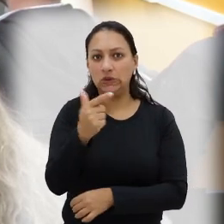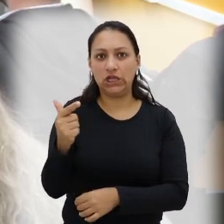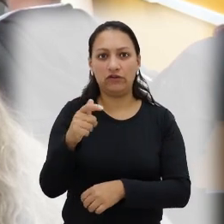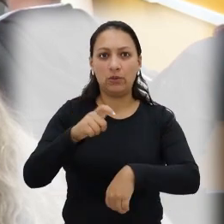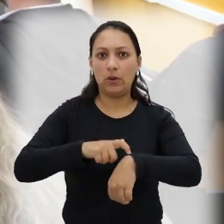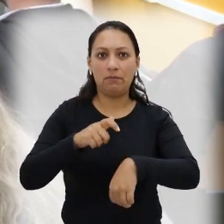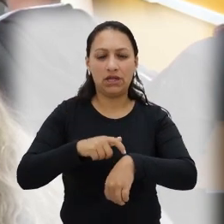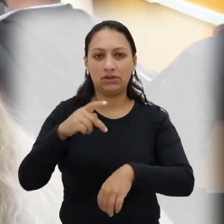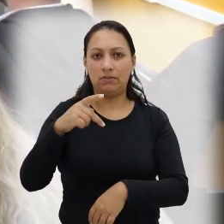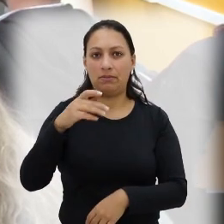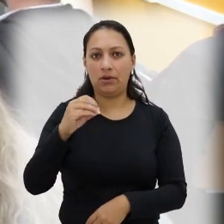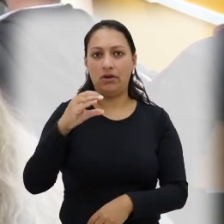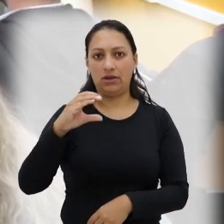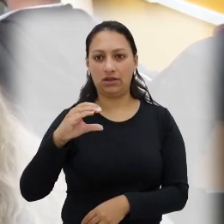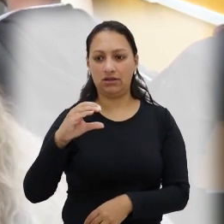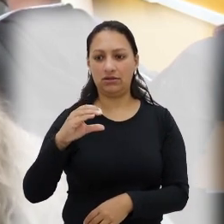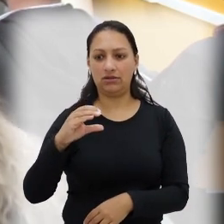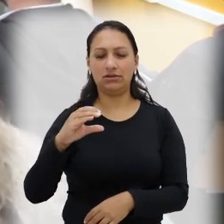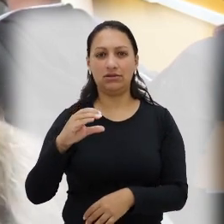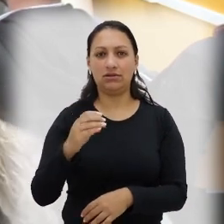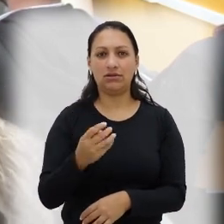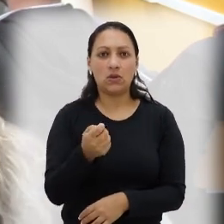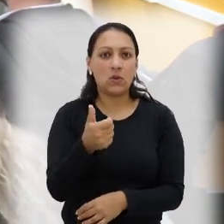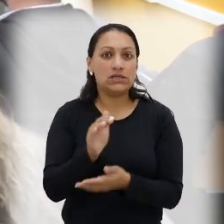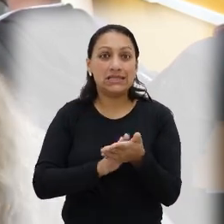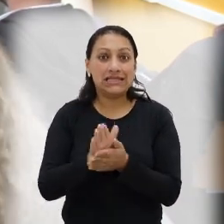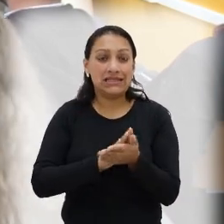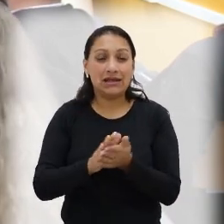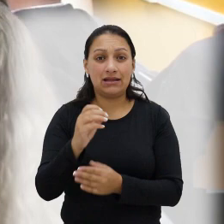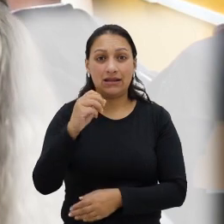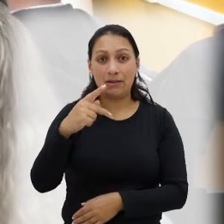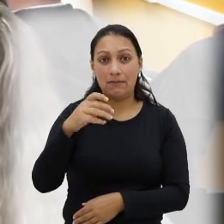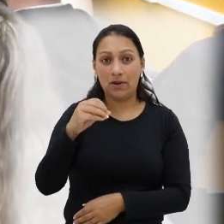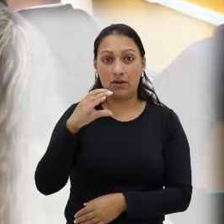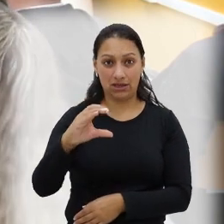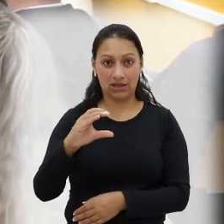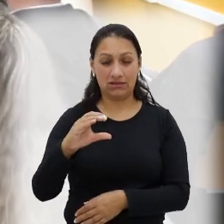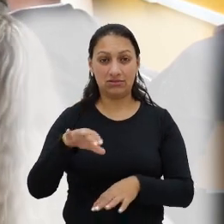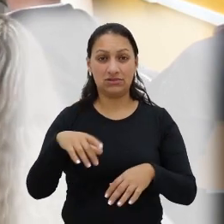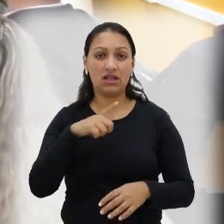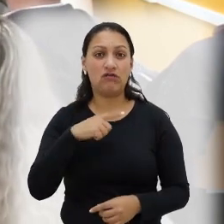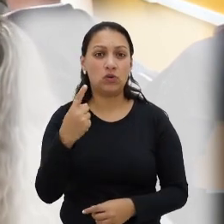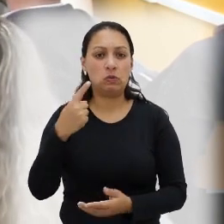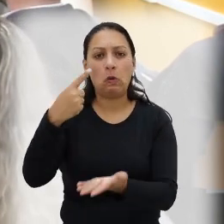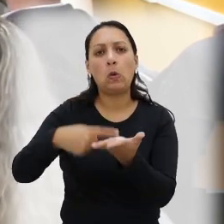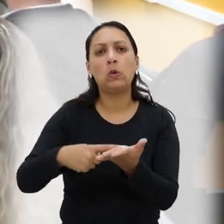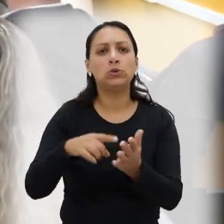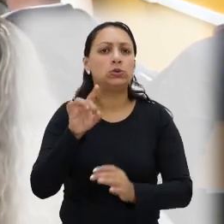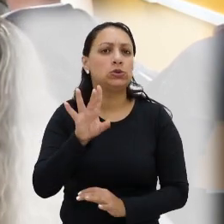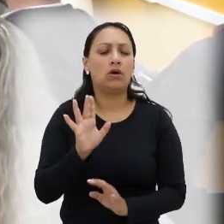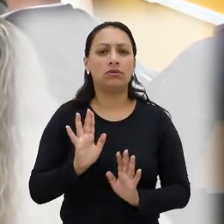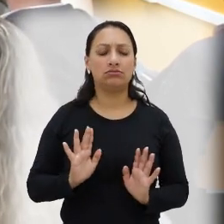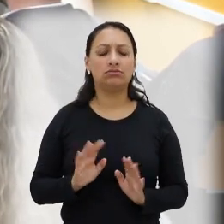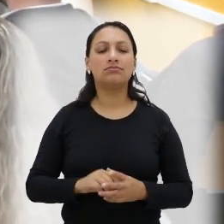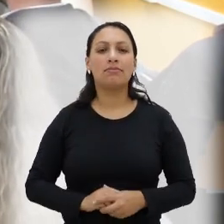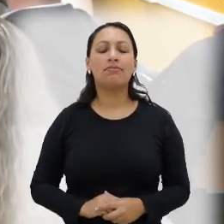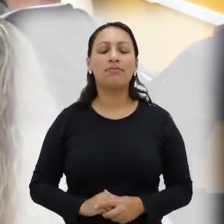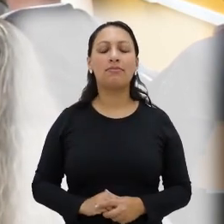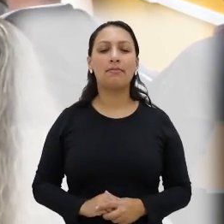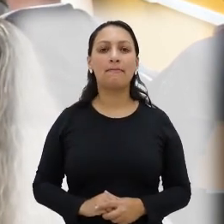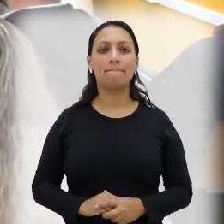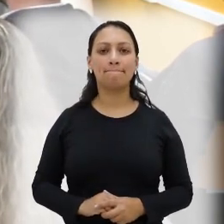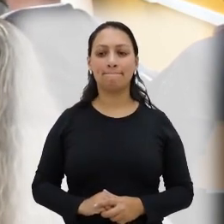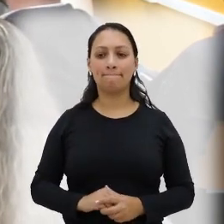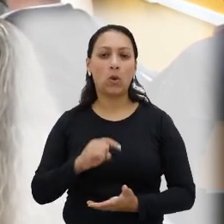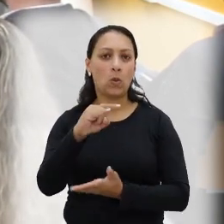momento de POC. Não saiu quase nenhuma POC. Acho que deve ter saído uma POC e um acordo de confidencialidade saiu. Então, assim, é isso,